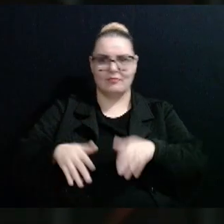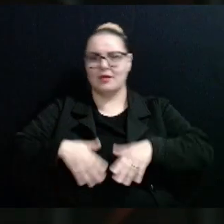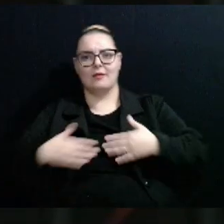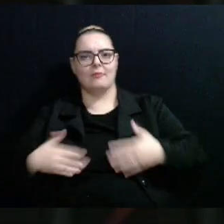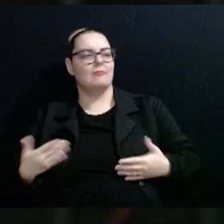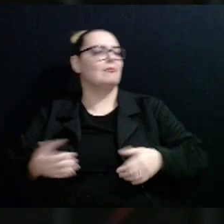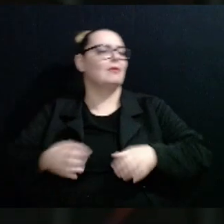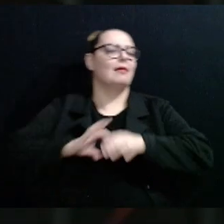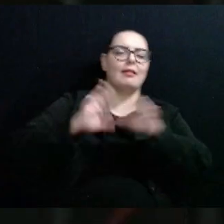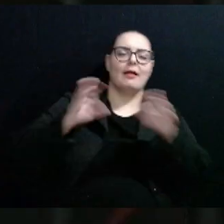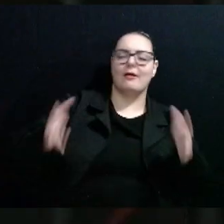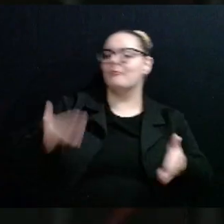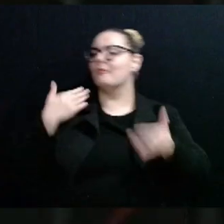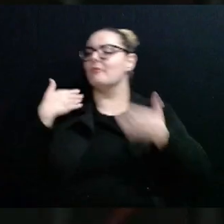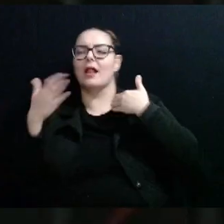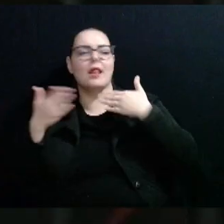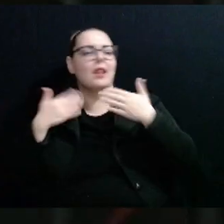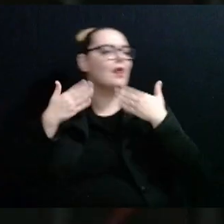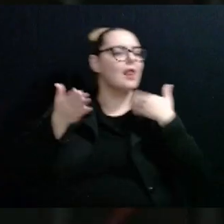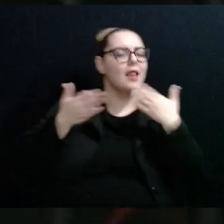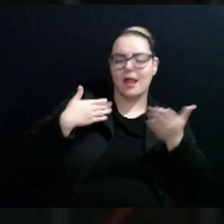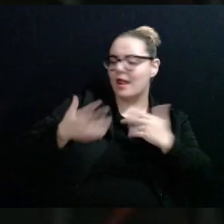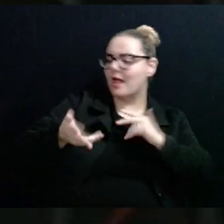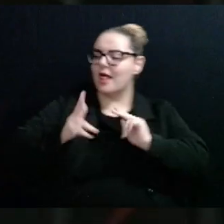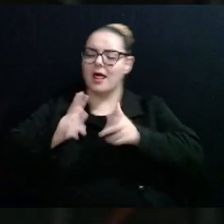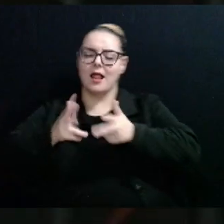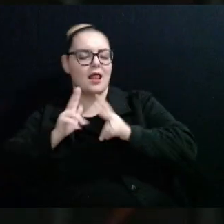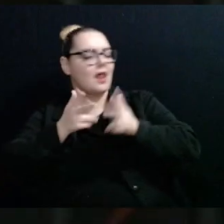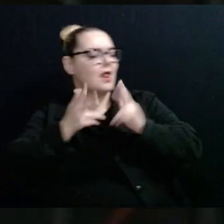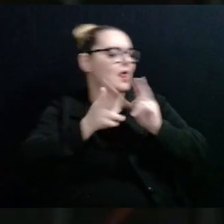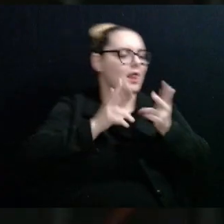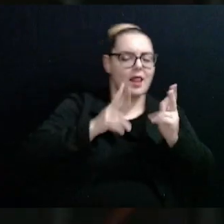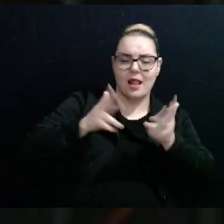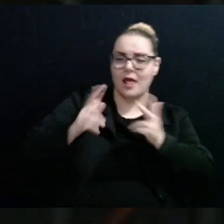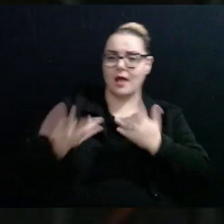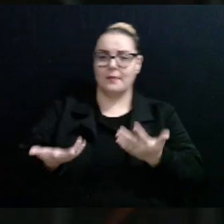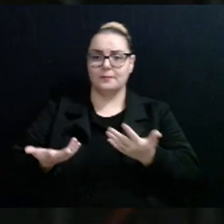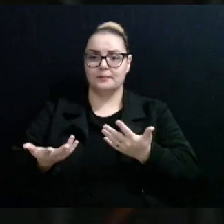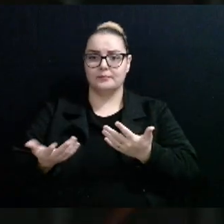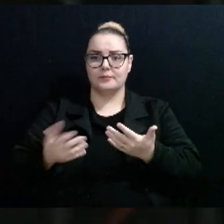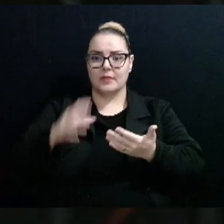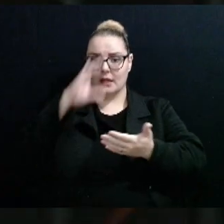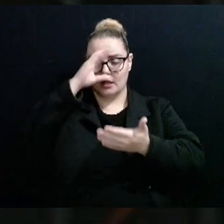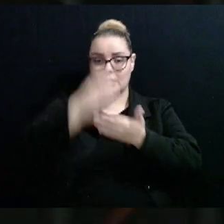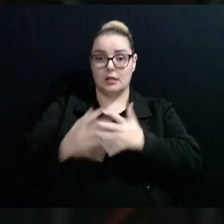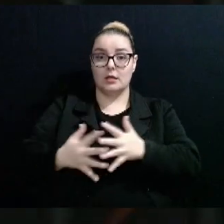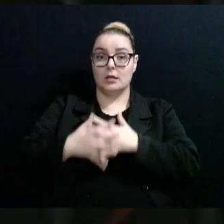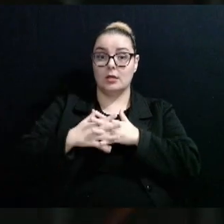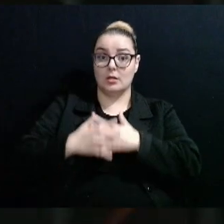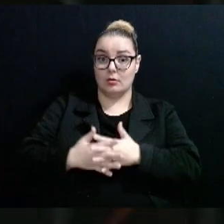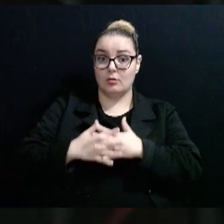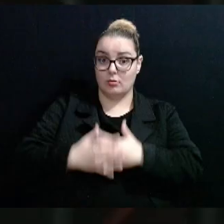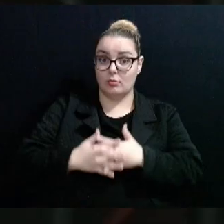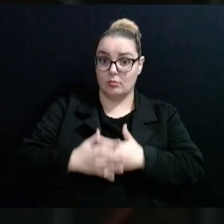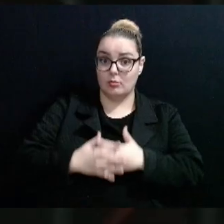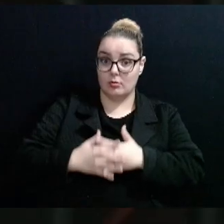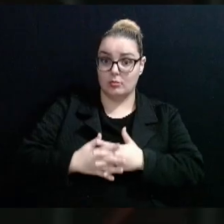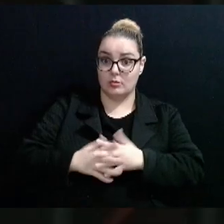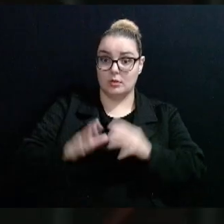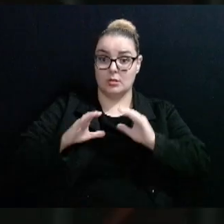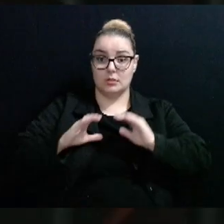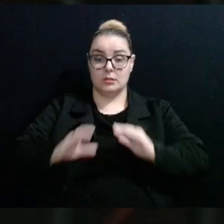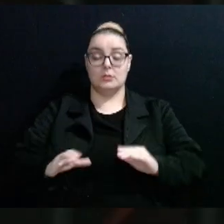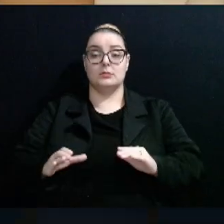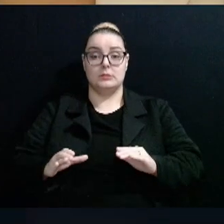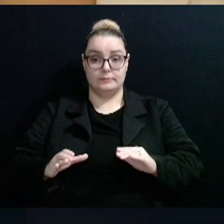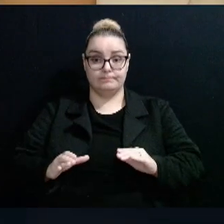mais falantes, mais confiantes. E muitas pessoas confundem esses comportamentos. Eu